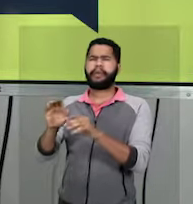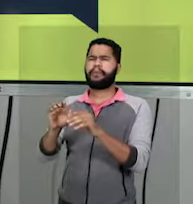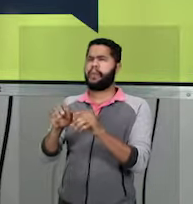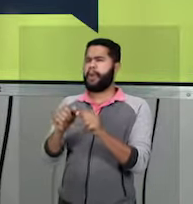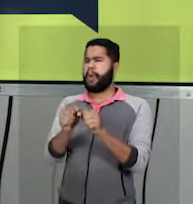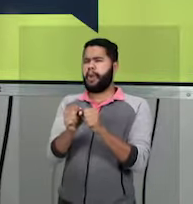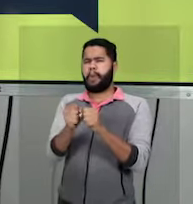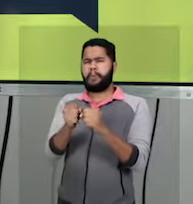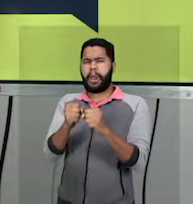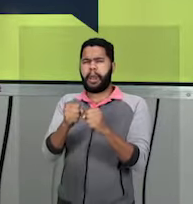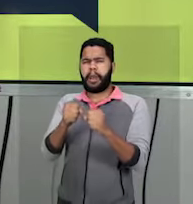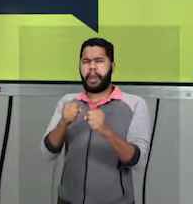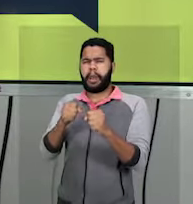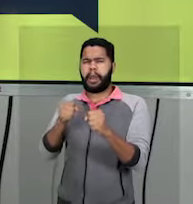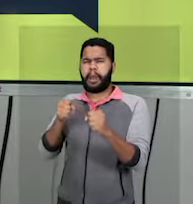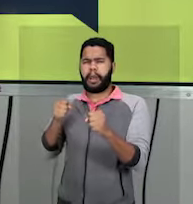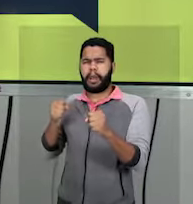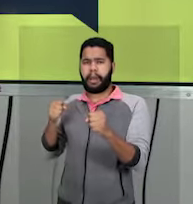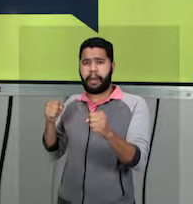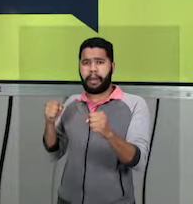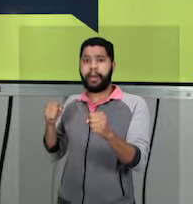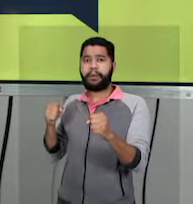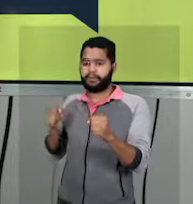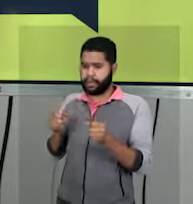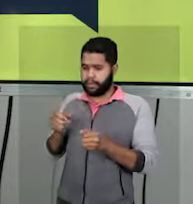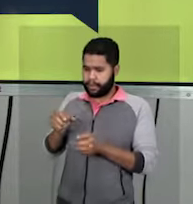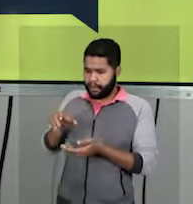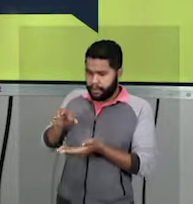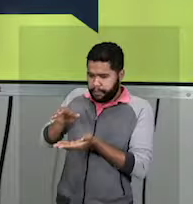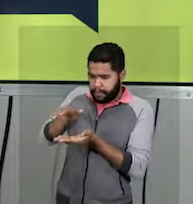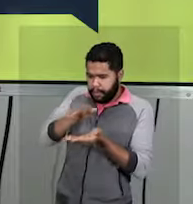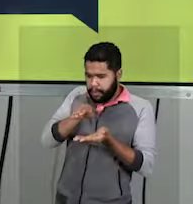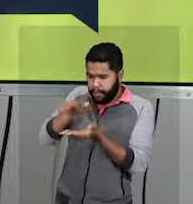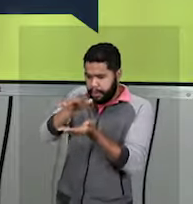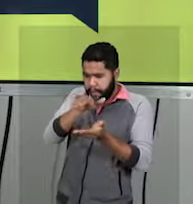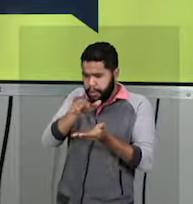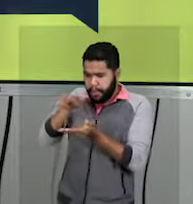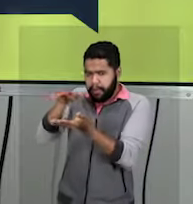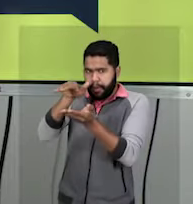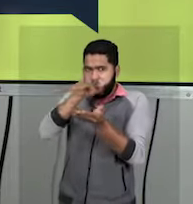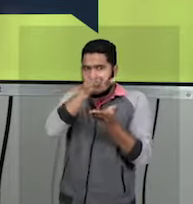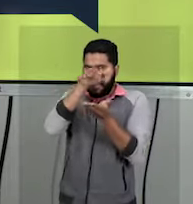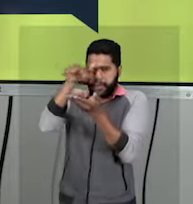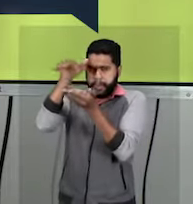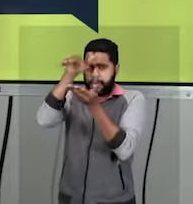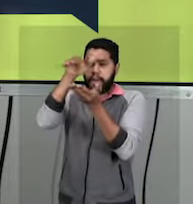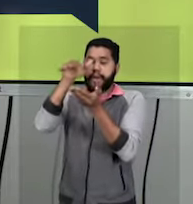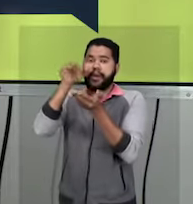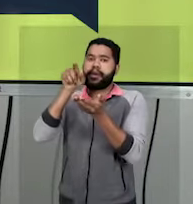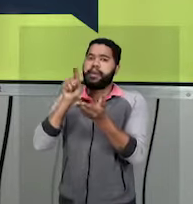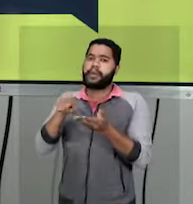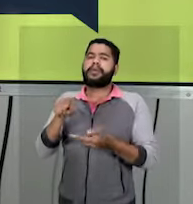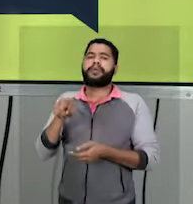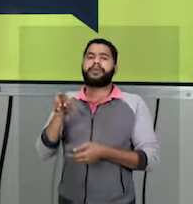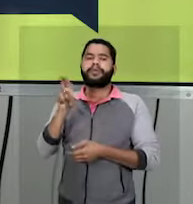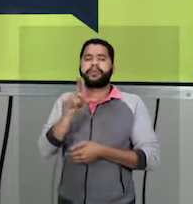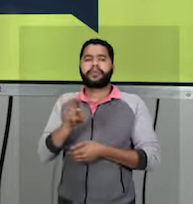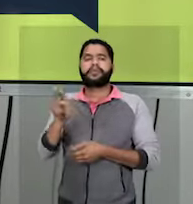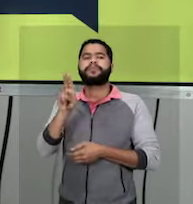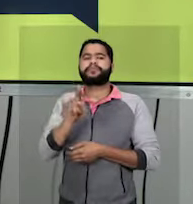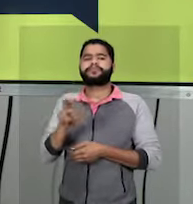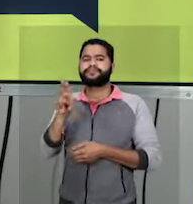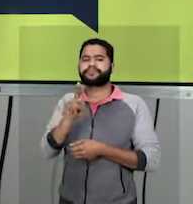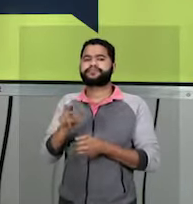montão mesmo né um grande volume de produtos então ele é muito usado